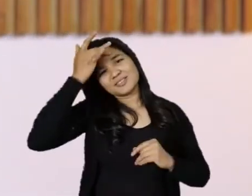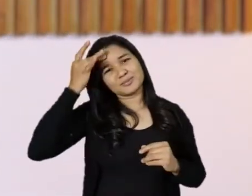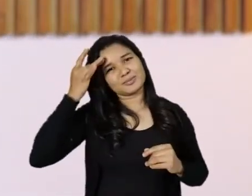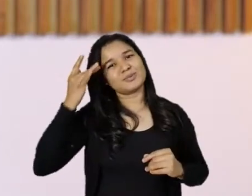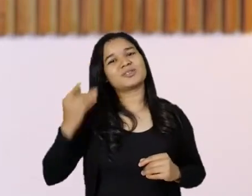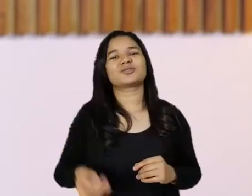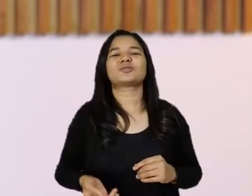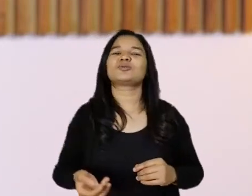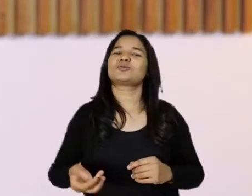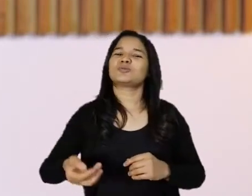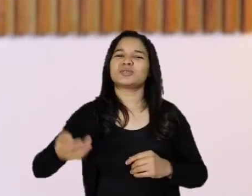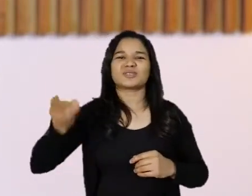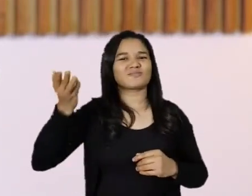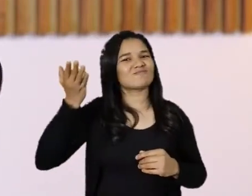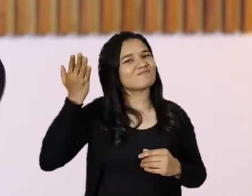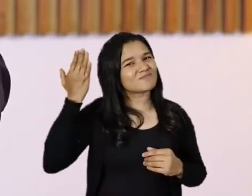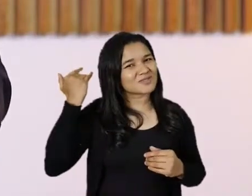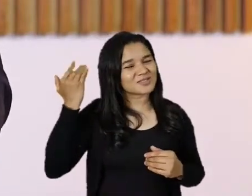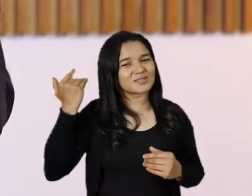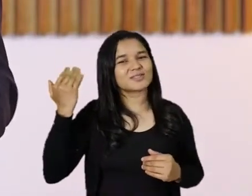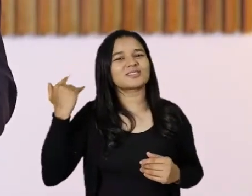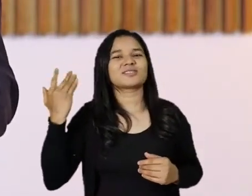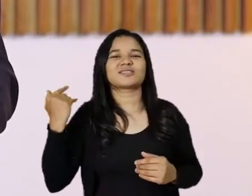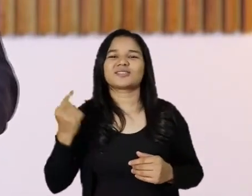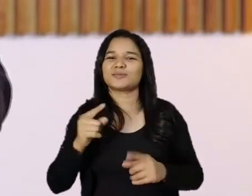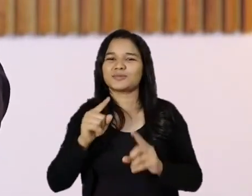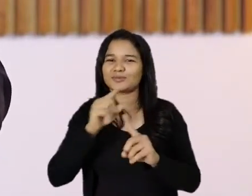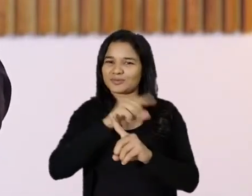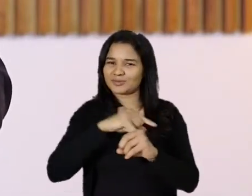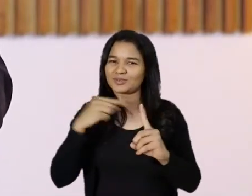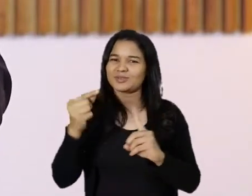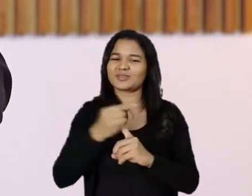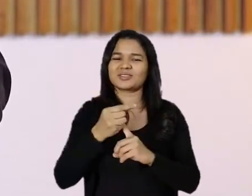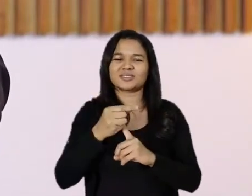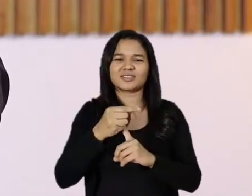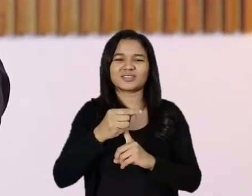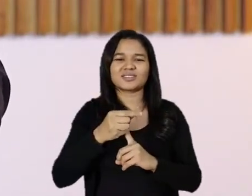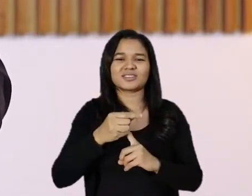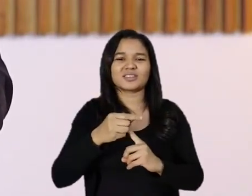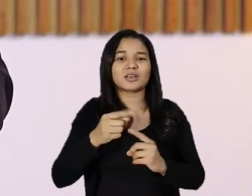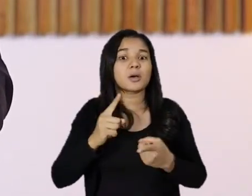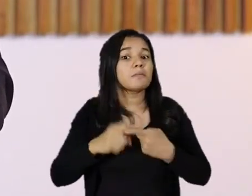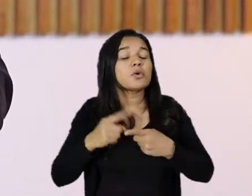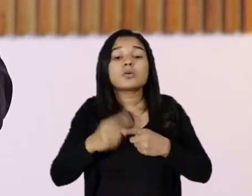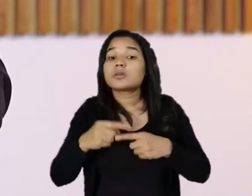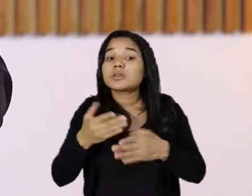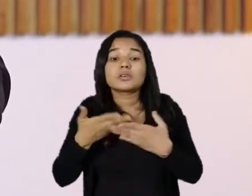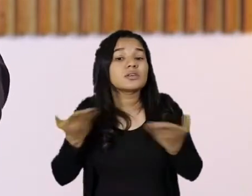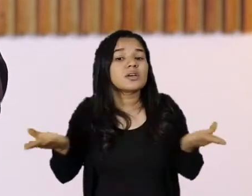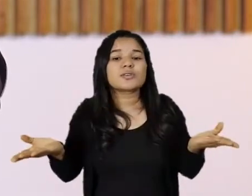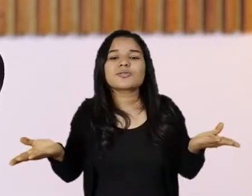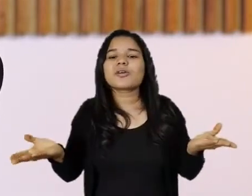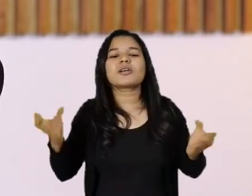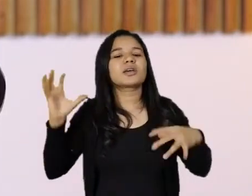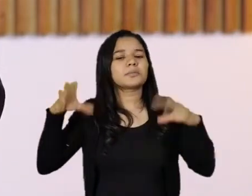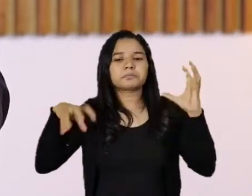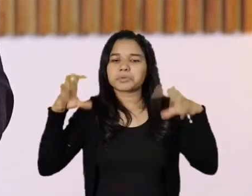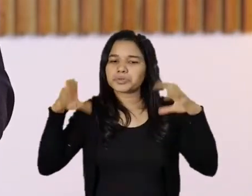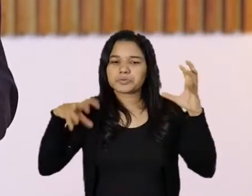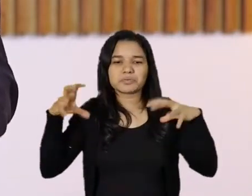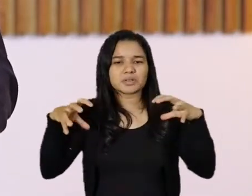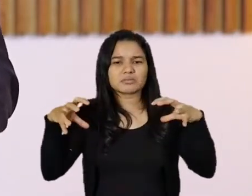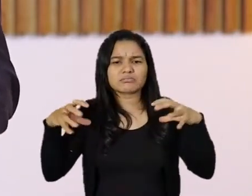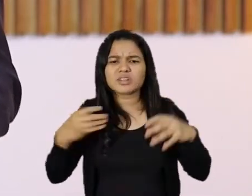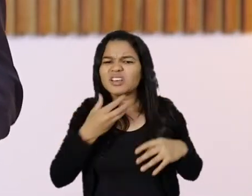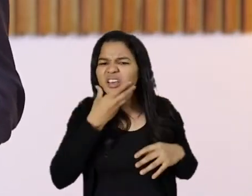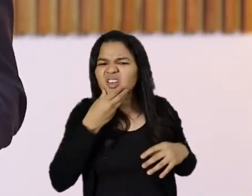durante centenas de anos não chovia, por que agora aquele homem, entre aspas, louco,